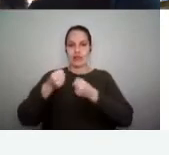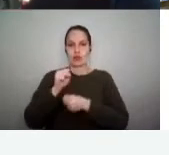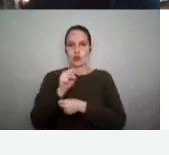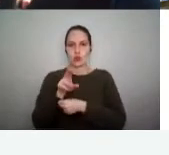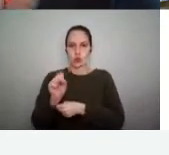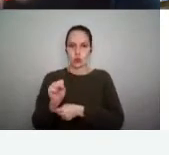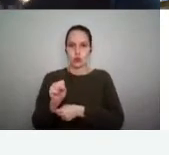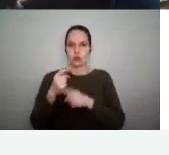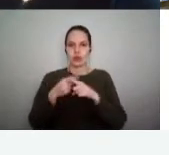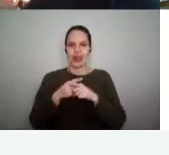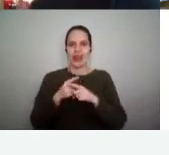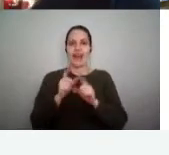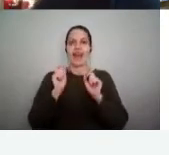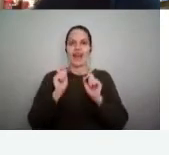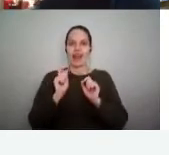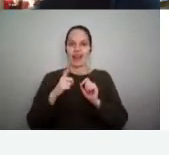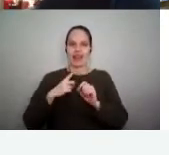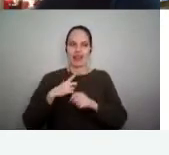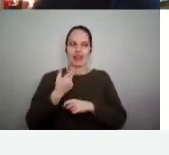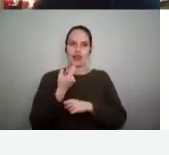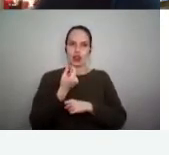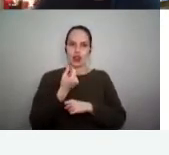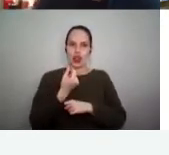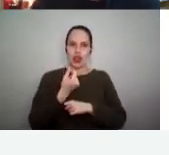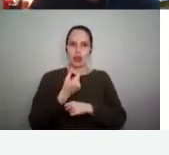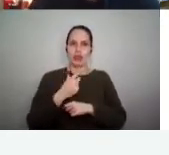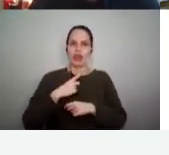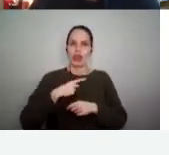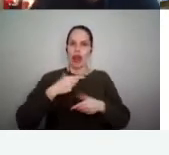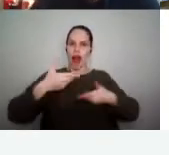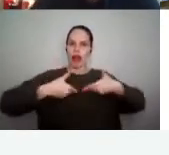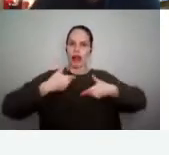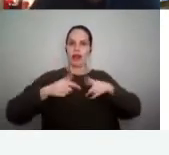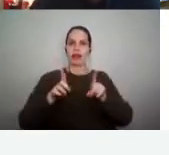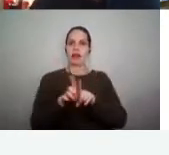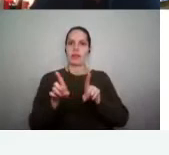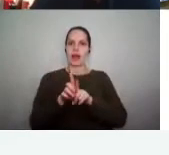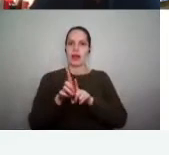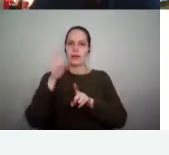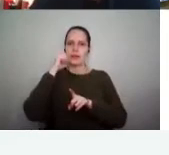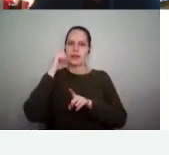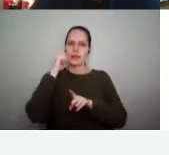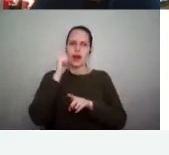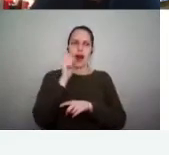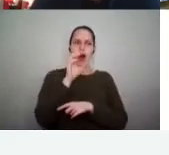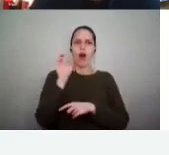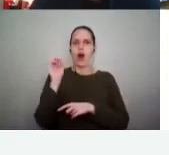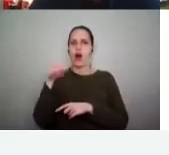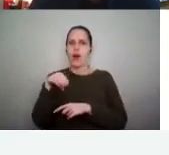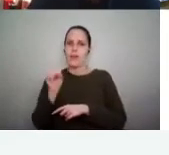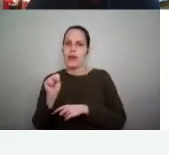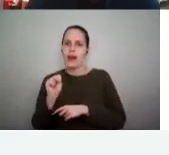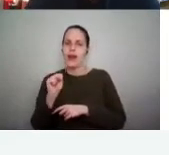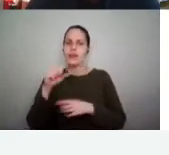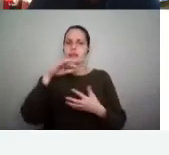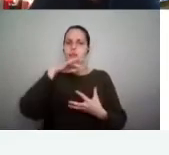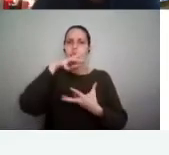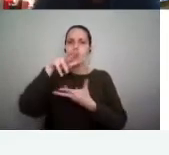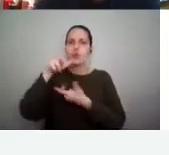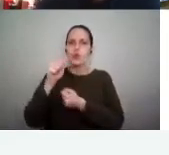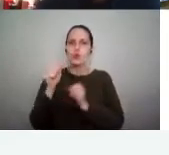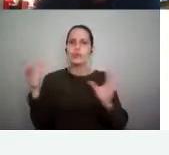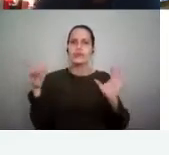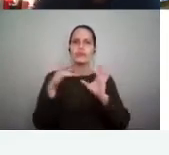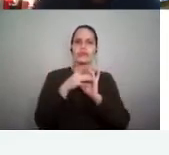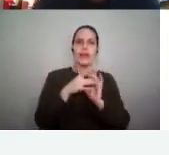o atendimento, né? Bem atual, assim, também para pensar um pouco a relação que a OMS e o mundo está fazendo com a vacina, né?